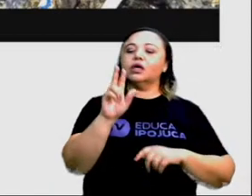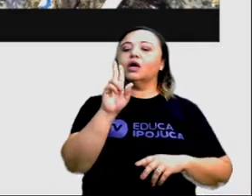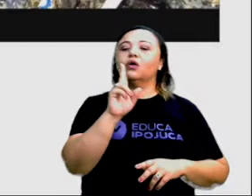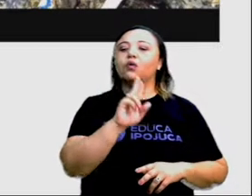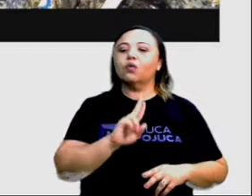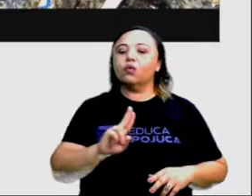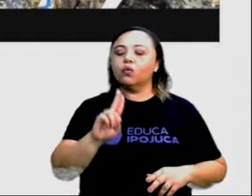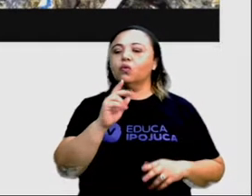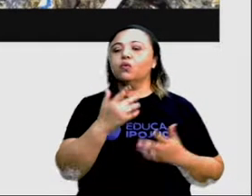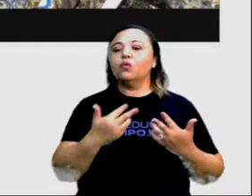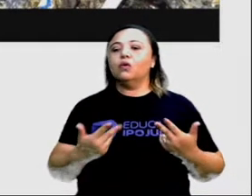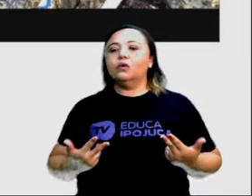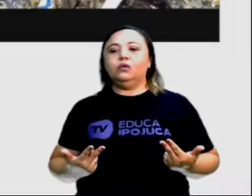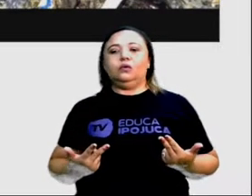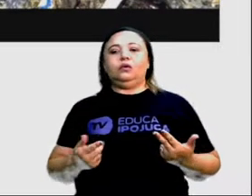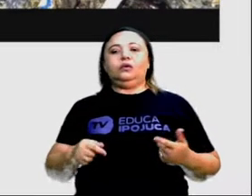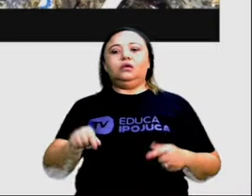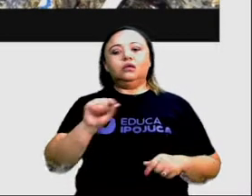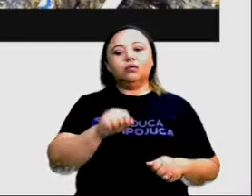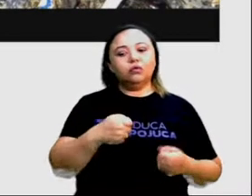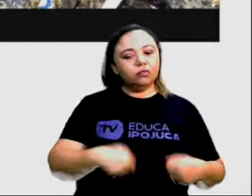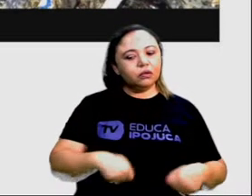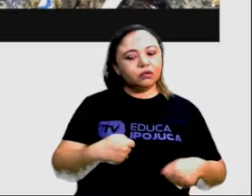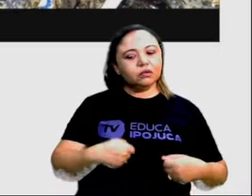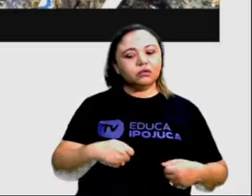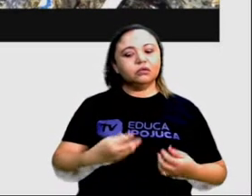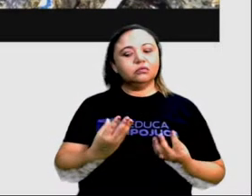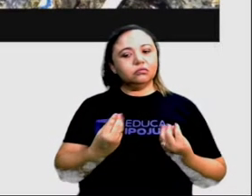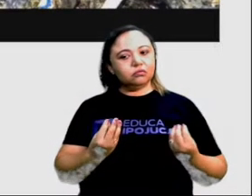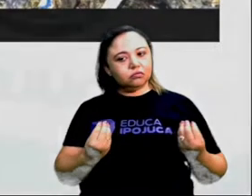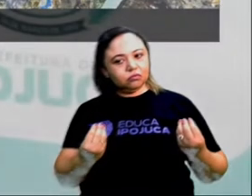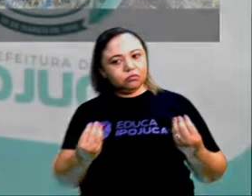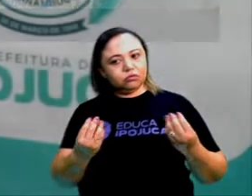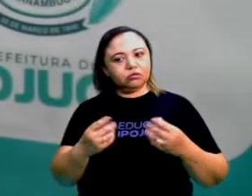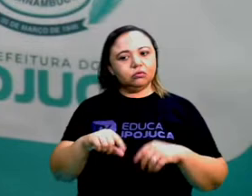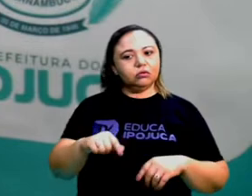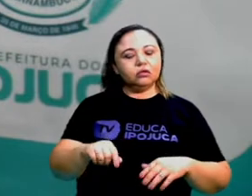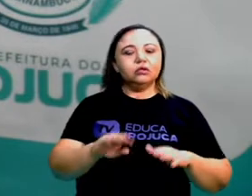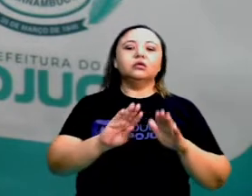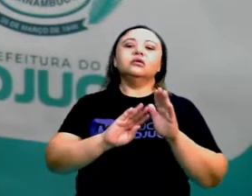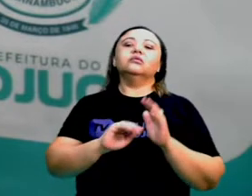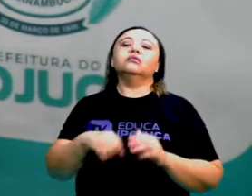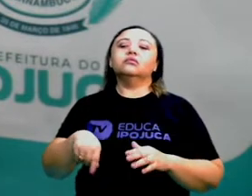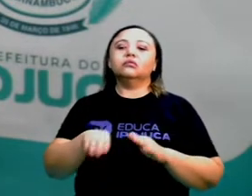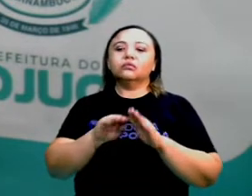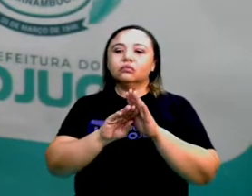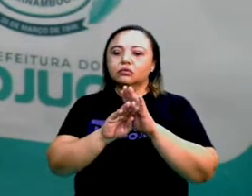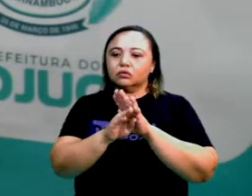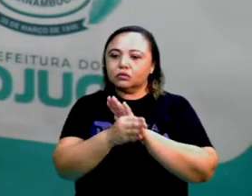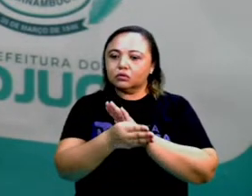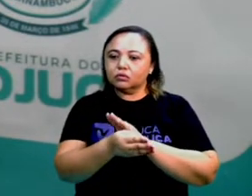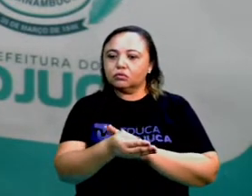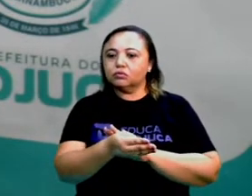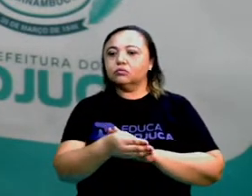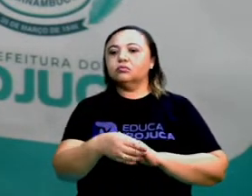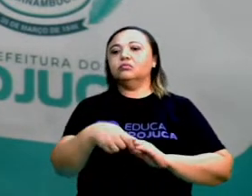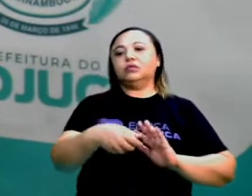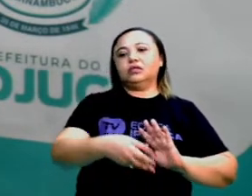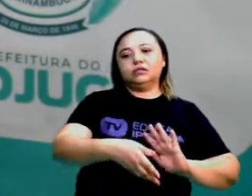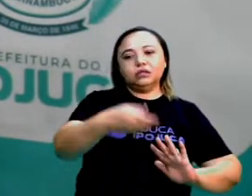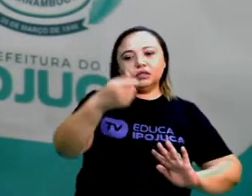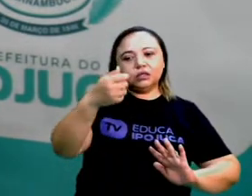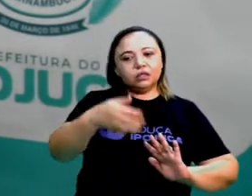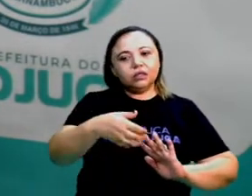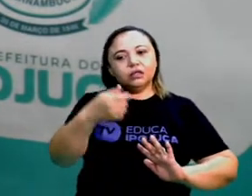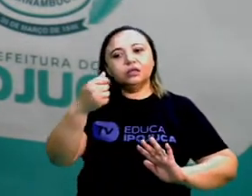consumidor consciente cobrar mudanças do poder público. Então, se a gente souber, se a gente tiver atento a